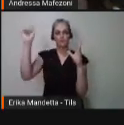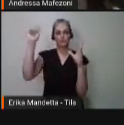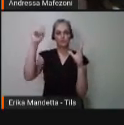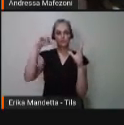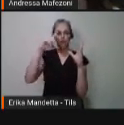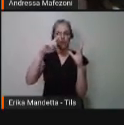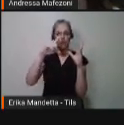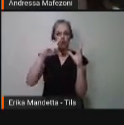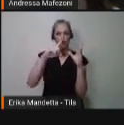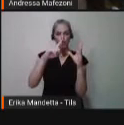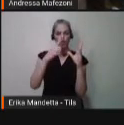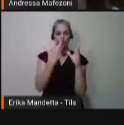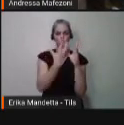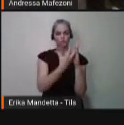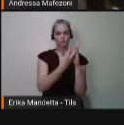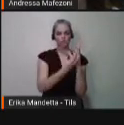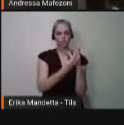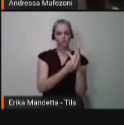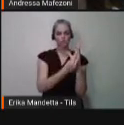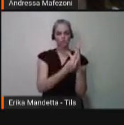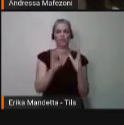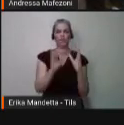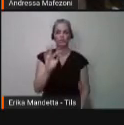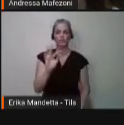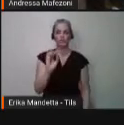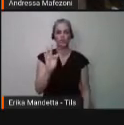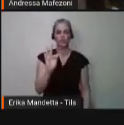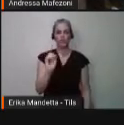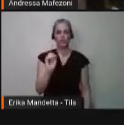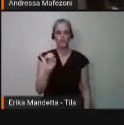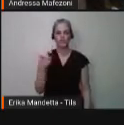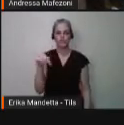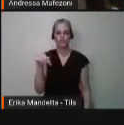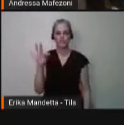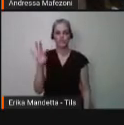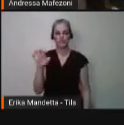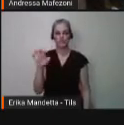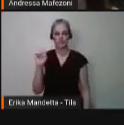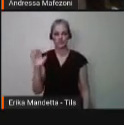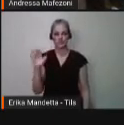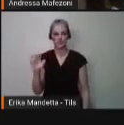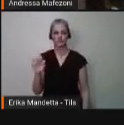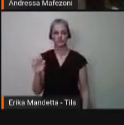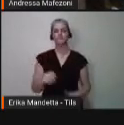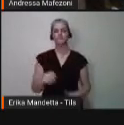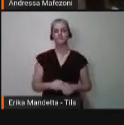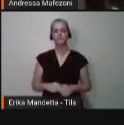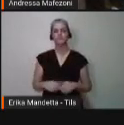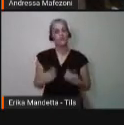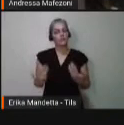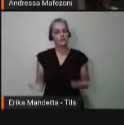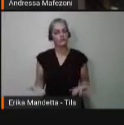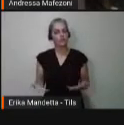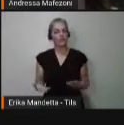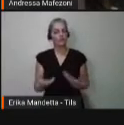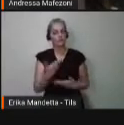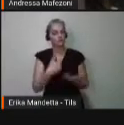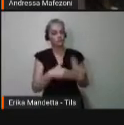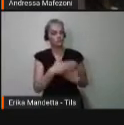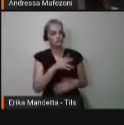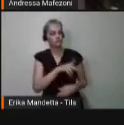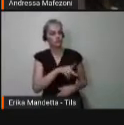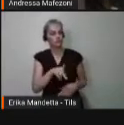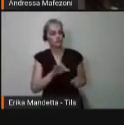pensar juntamente com o professor especialista em estratégias, em formas diferenciadas, para